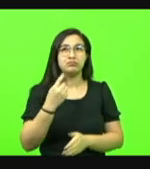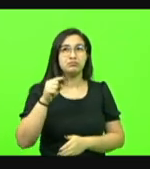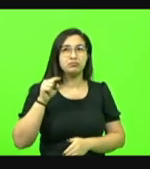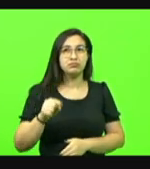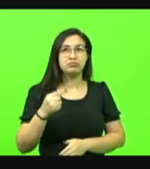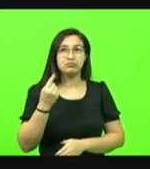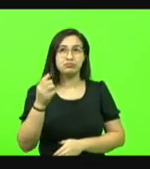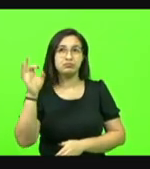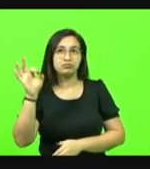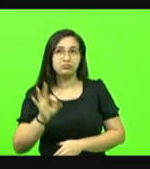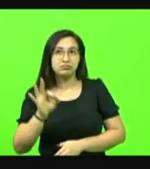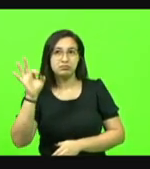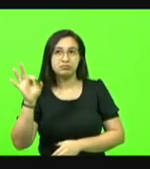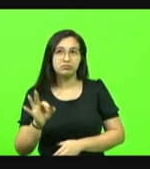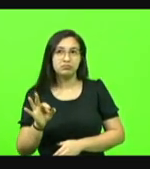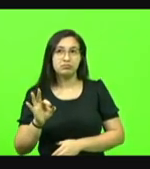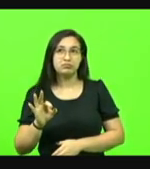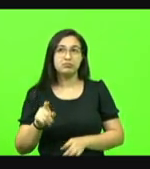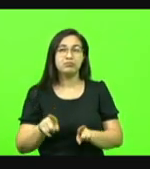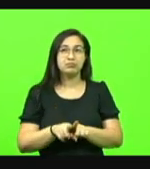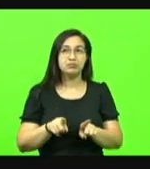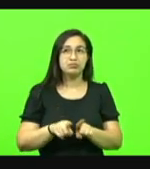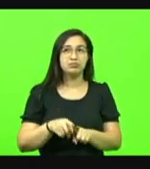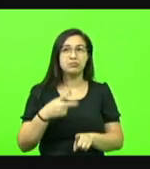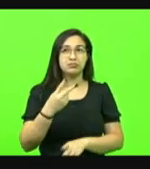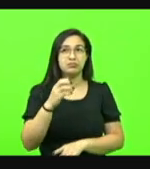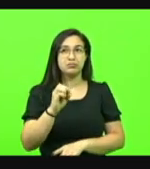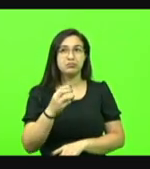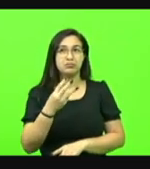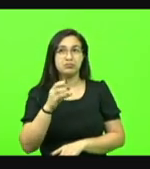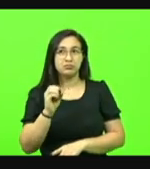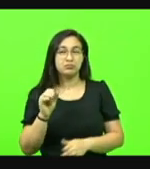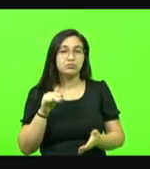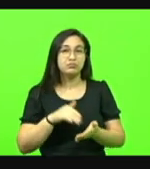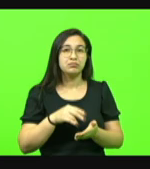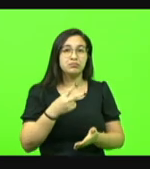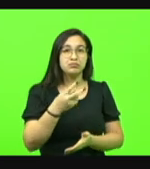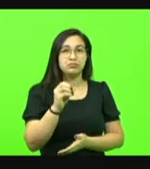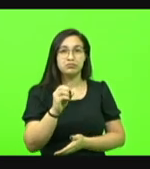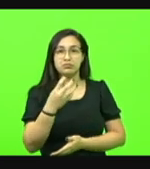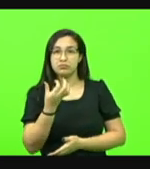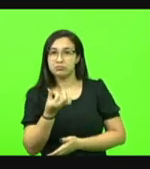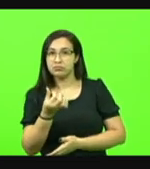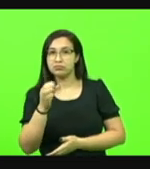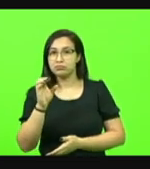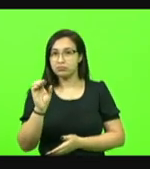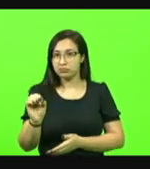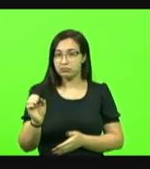De 2030 a 2060, durante todo esse período, nós vamos crescer